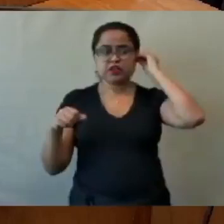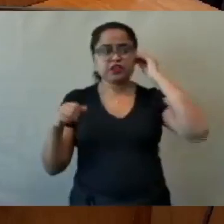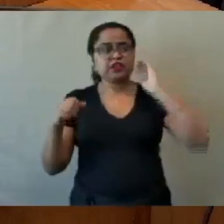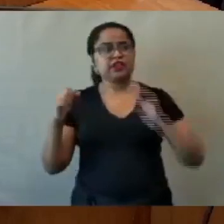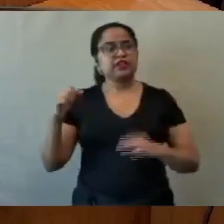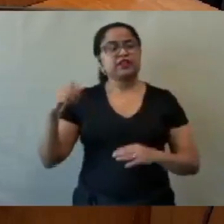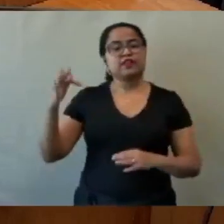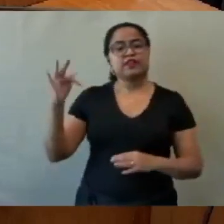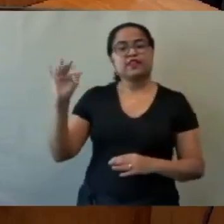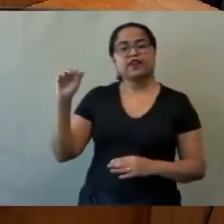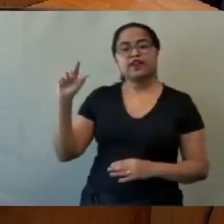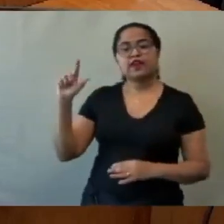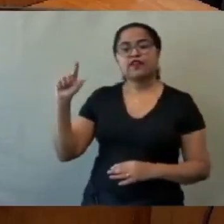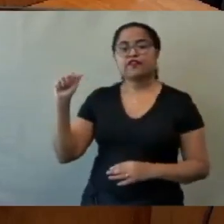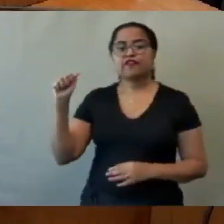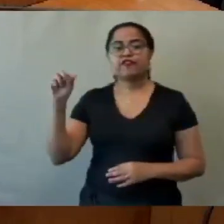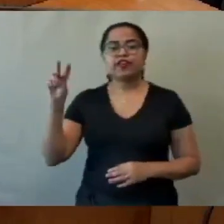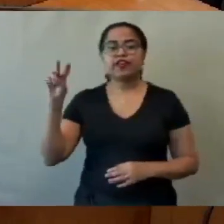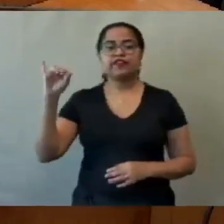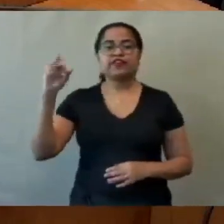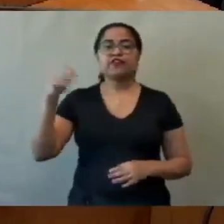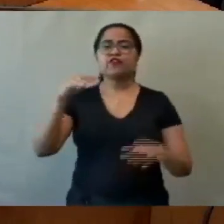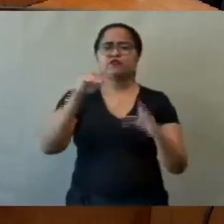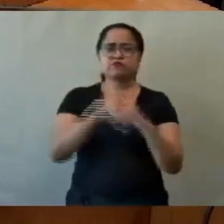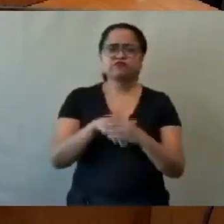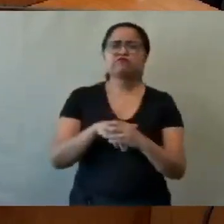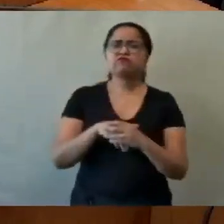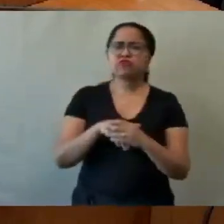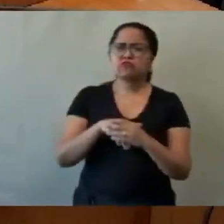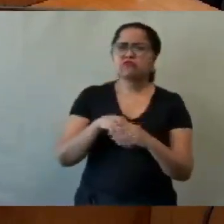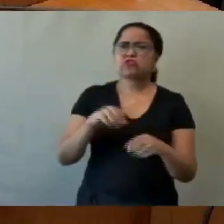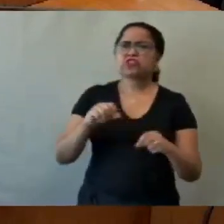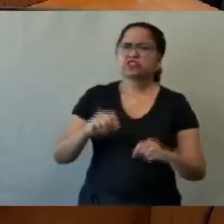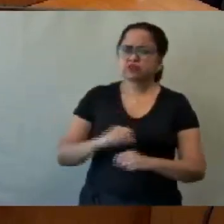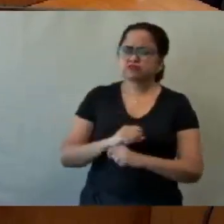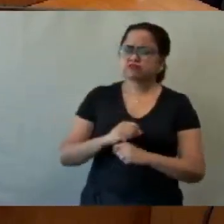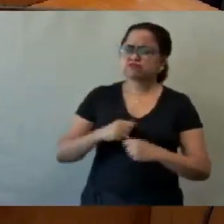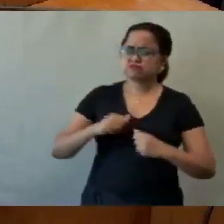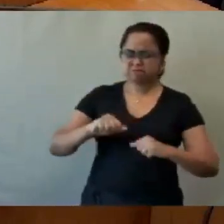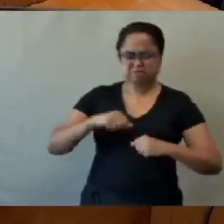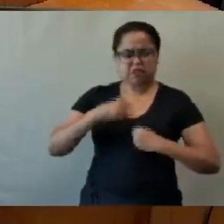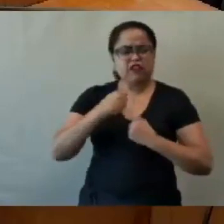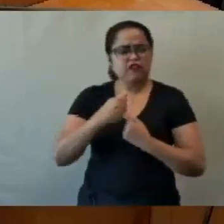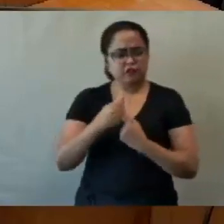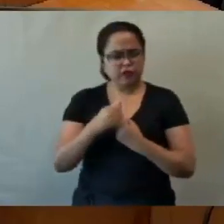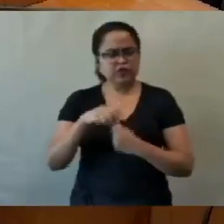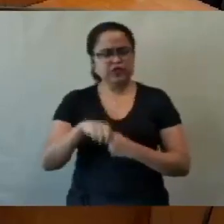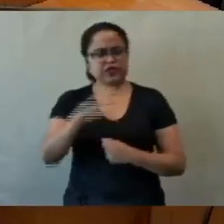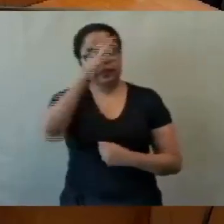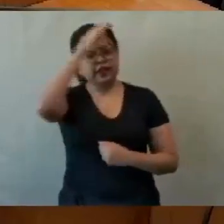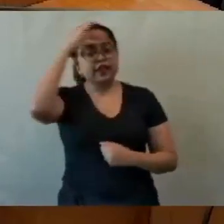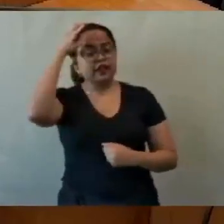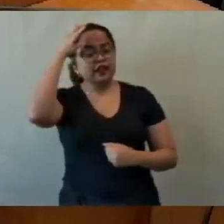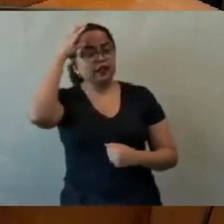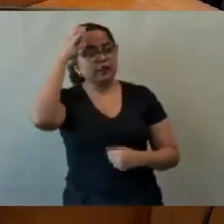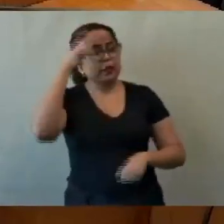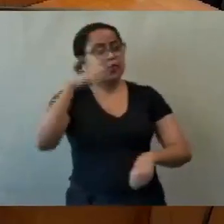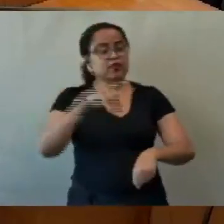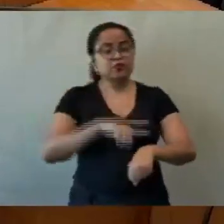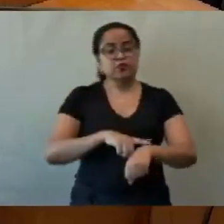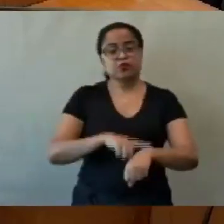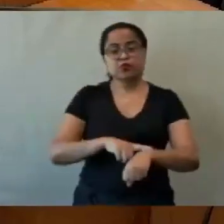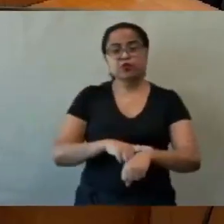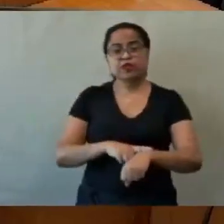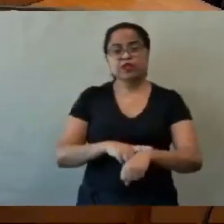uma votação muito expressiva aqui na Câmara, e não é sem motivo, né, gente? Nós estamos num momento que Belo Horizonte foi um ano